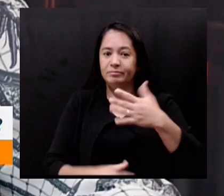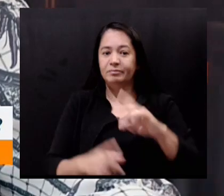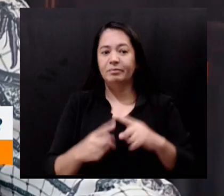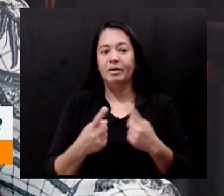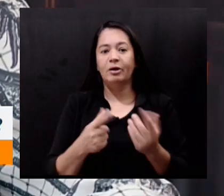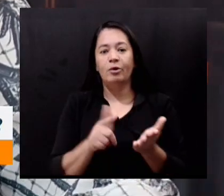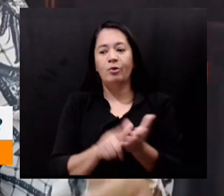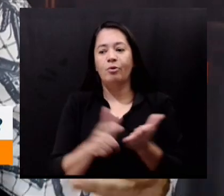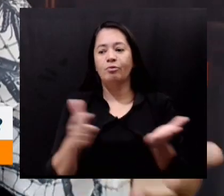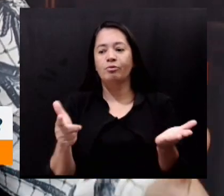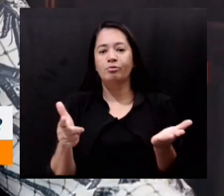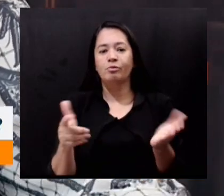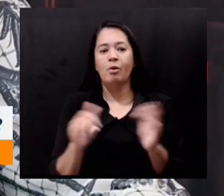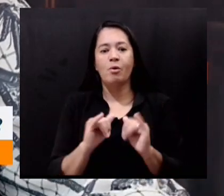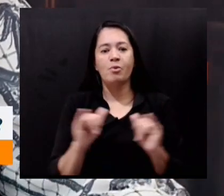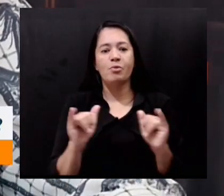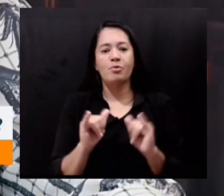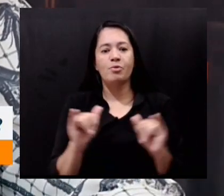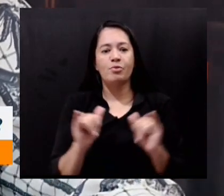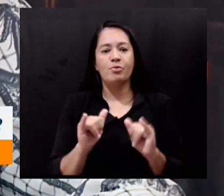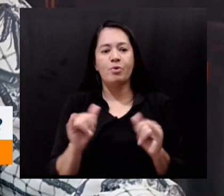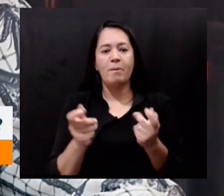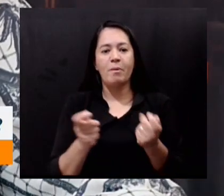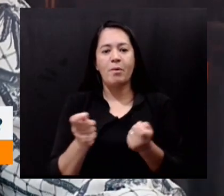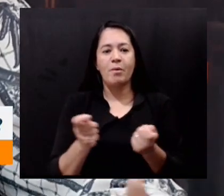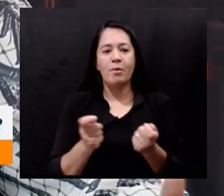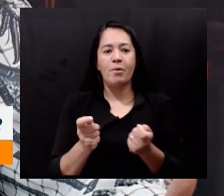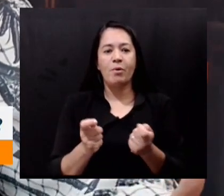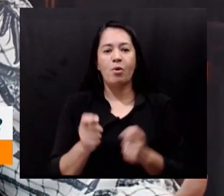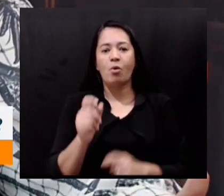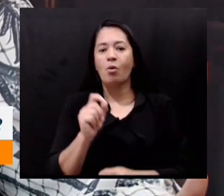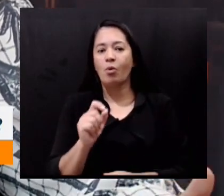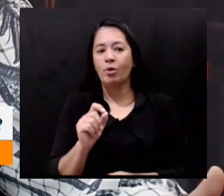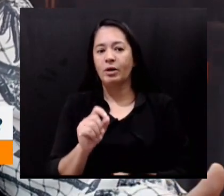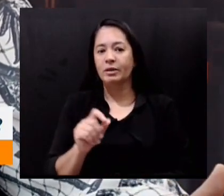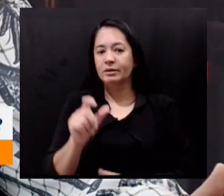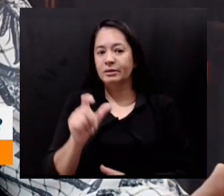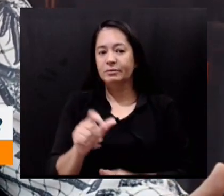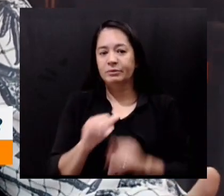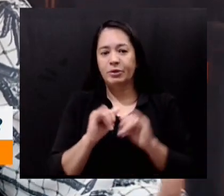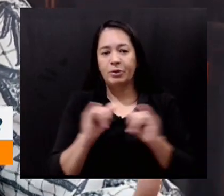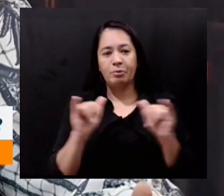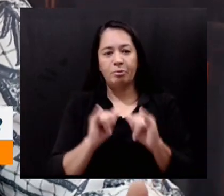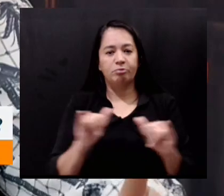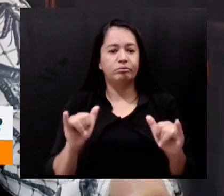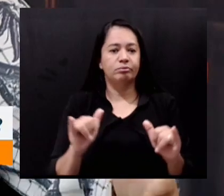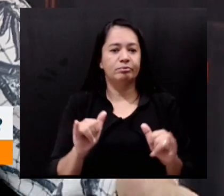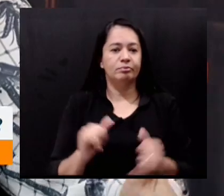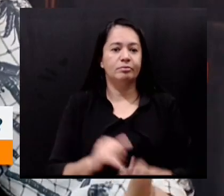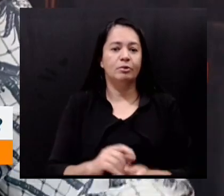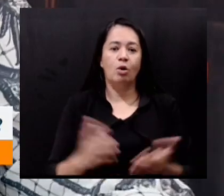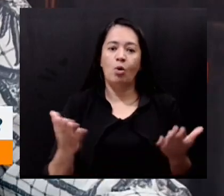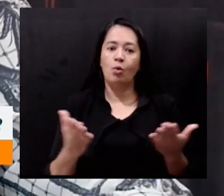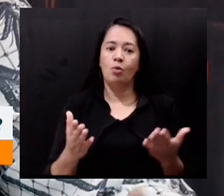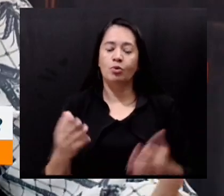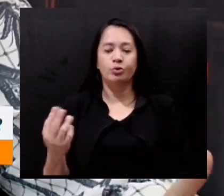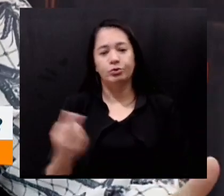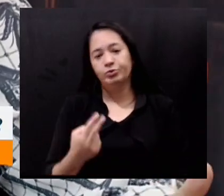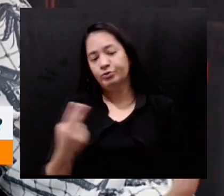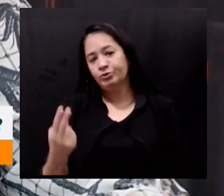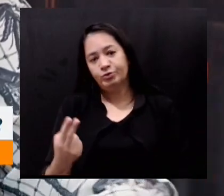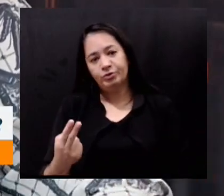controlar o que ia ser publicado, o que ia ser escrito. Hoje nós não temos mais essa condição,